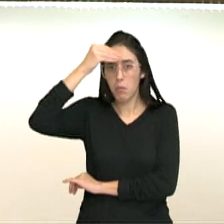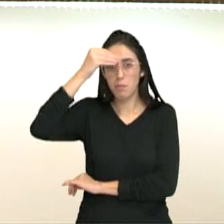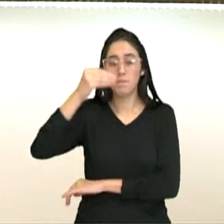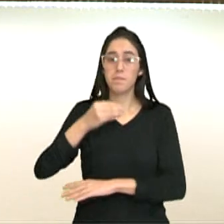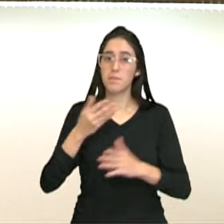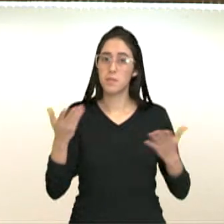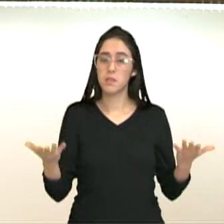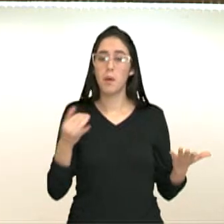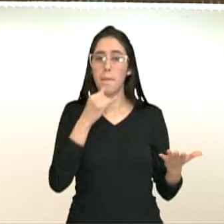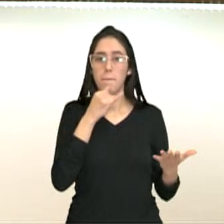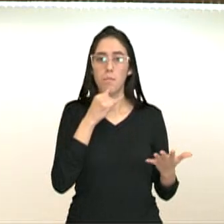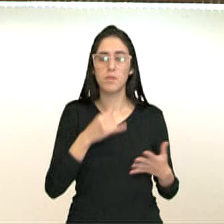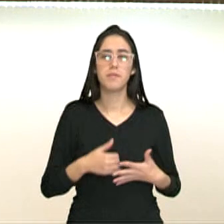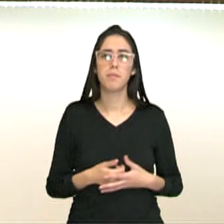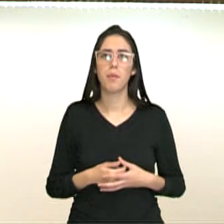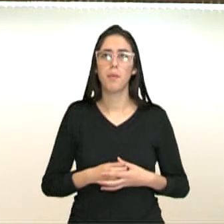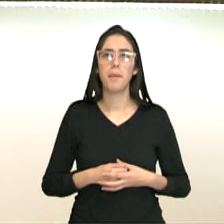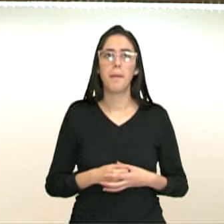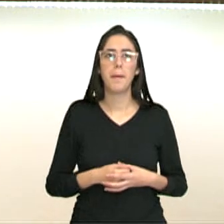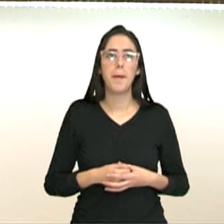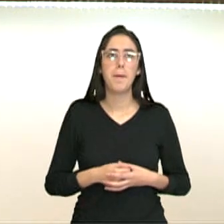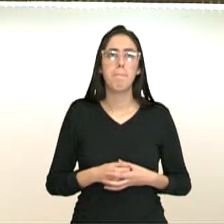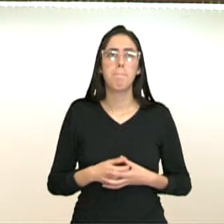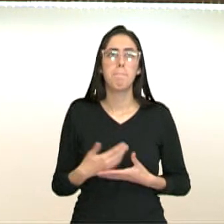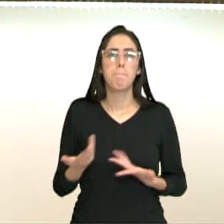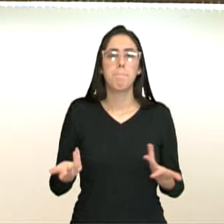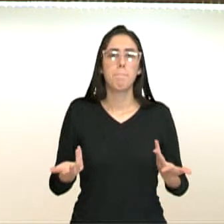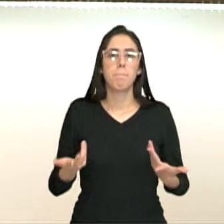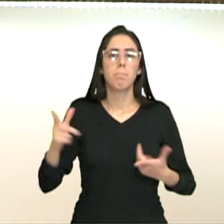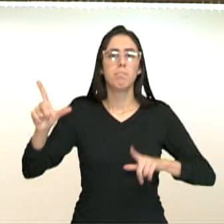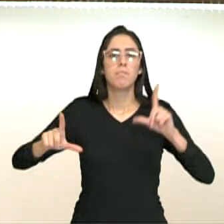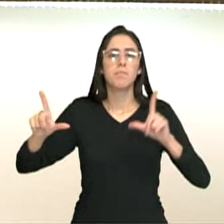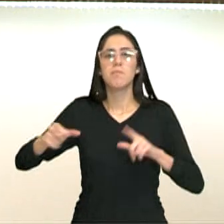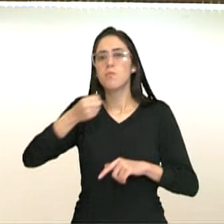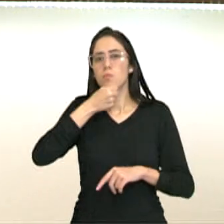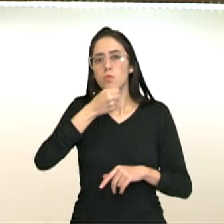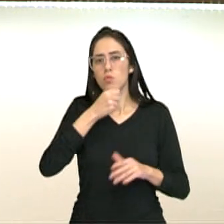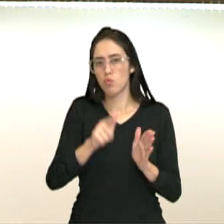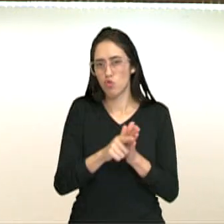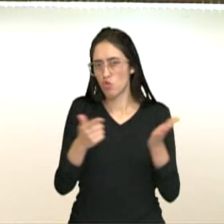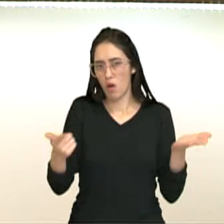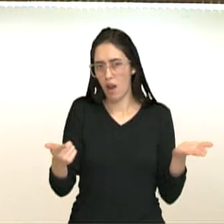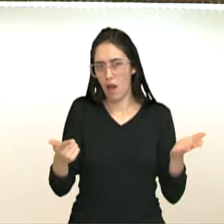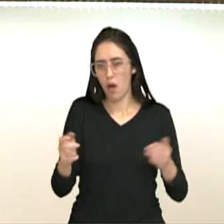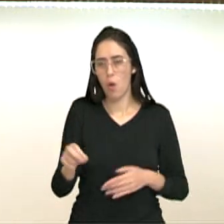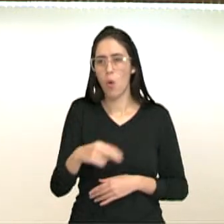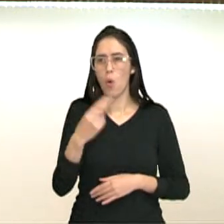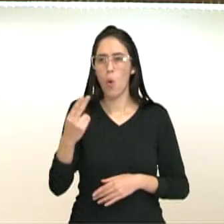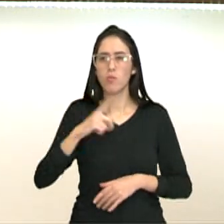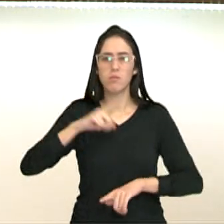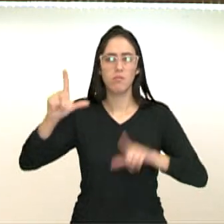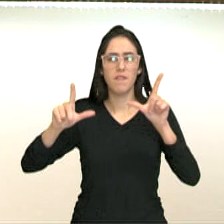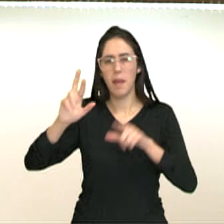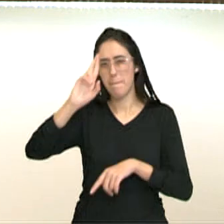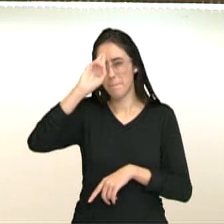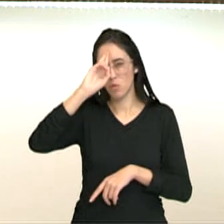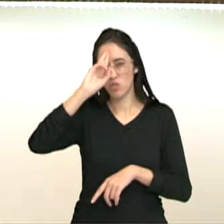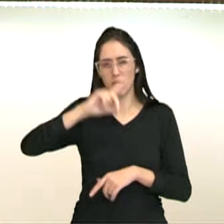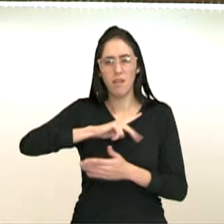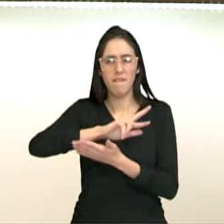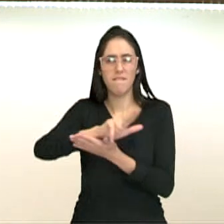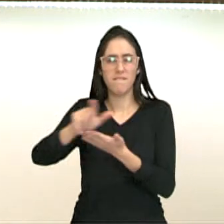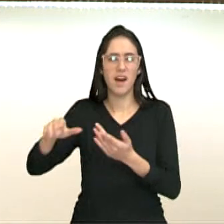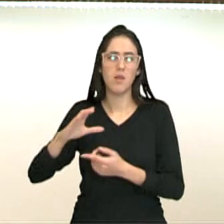reforçando, por exemplo, lá, um programa de jornal, né? Programas do meio-dia, que tem vários